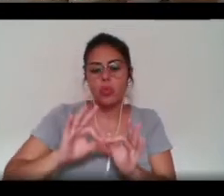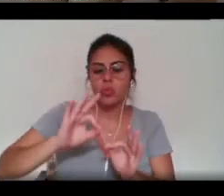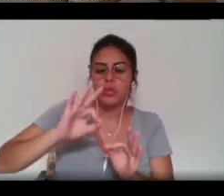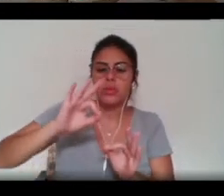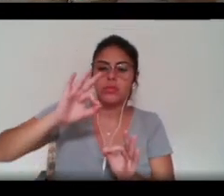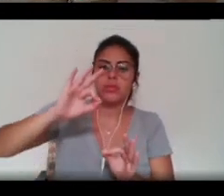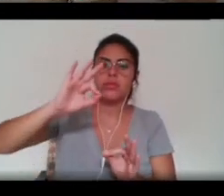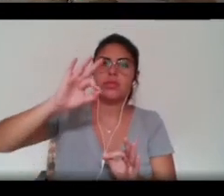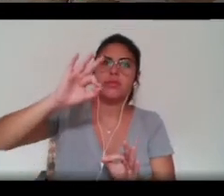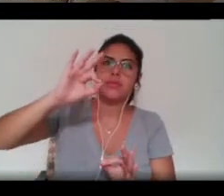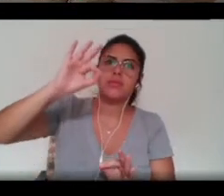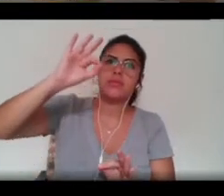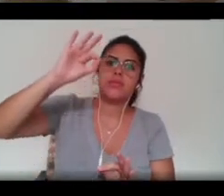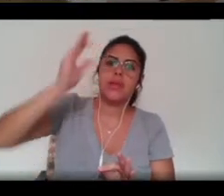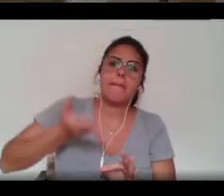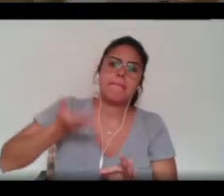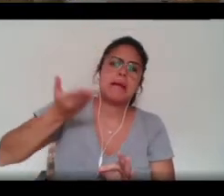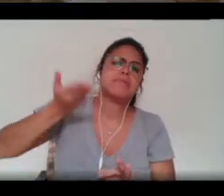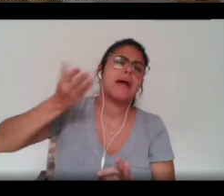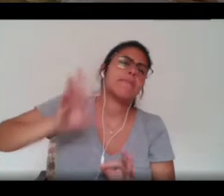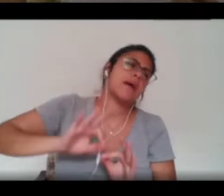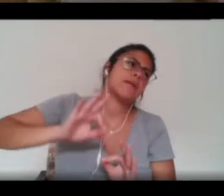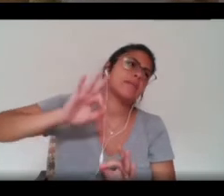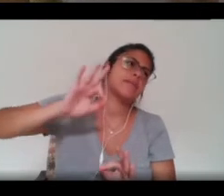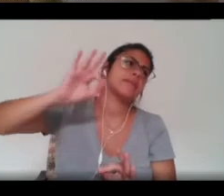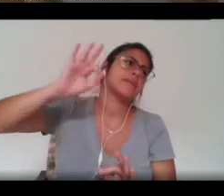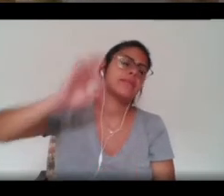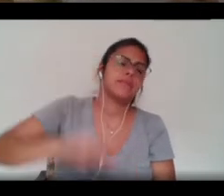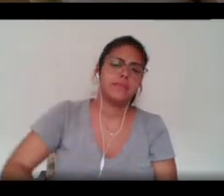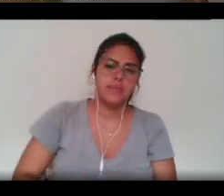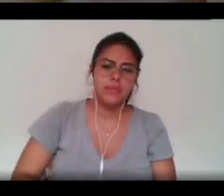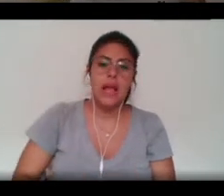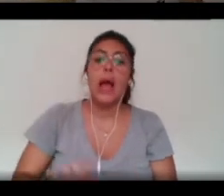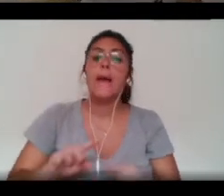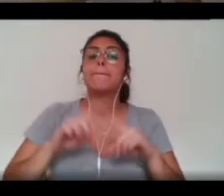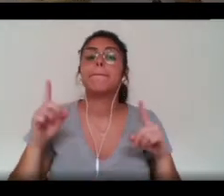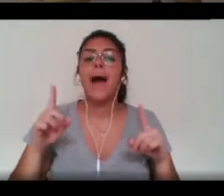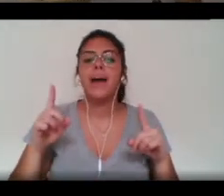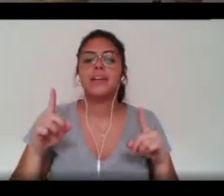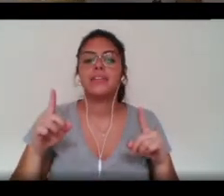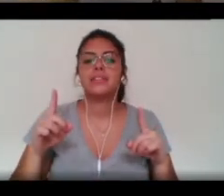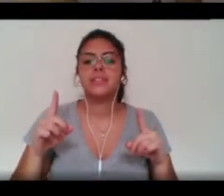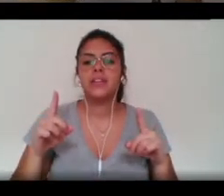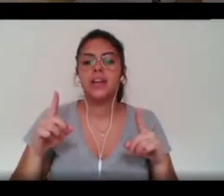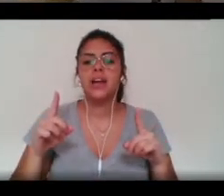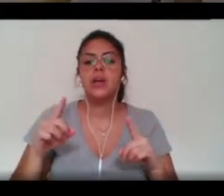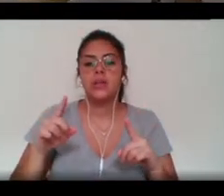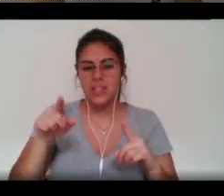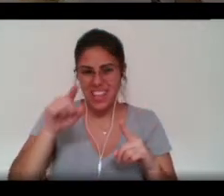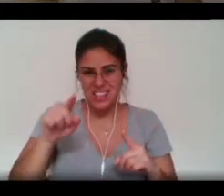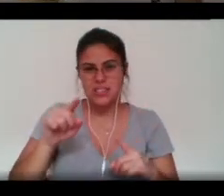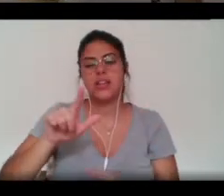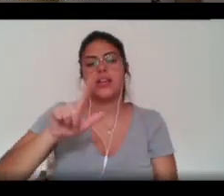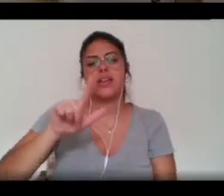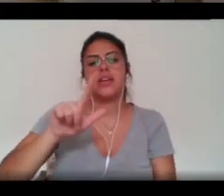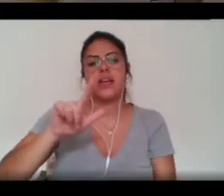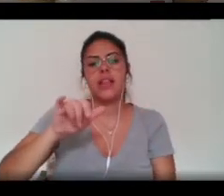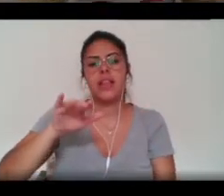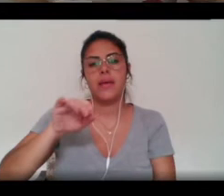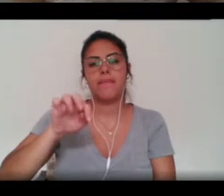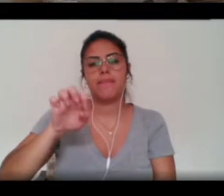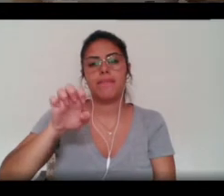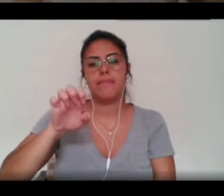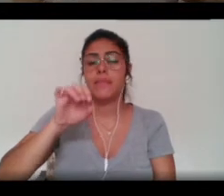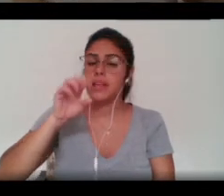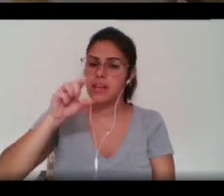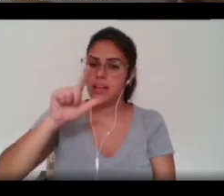limite de V0 igual a 9,8 metros por segundo, eu tenho H igual a zero.